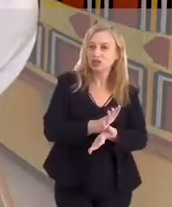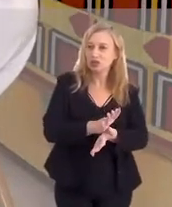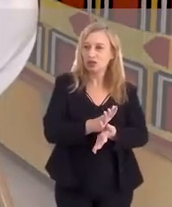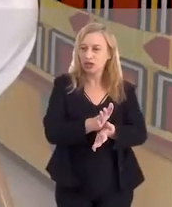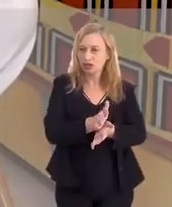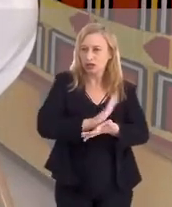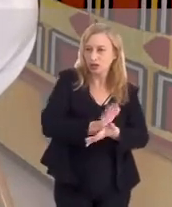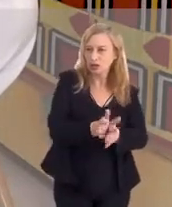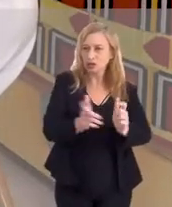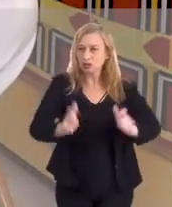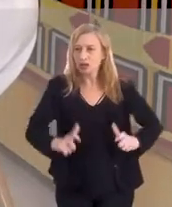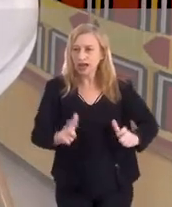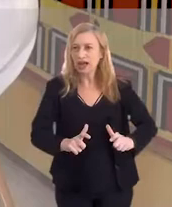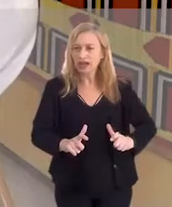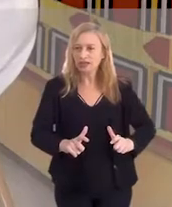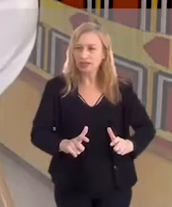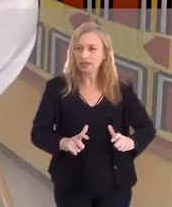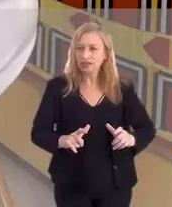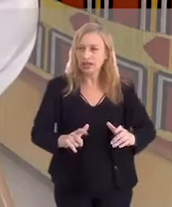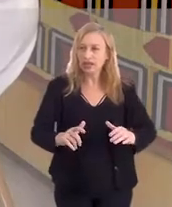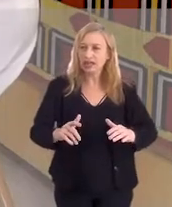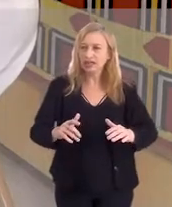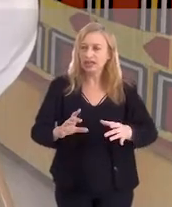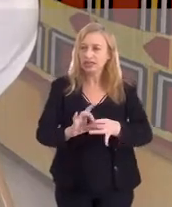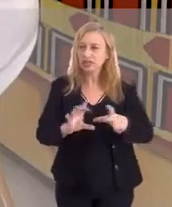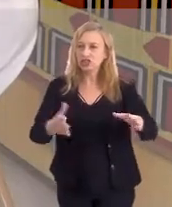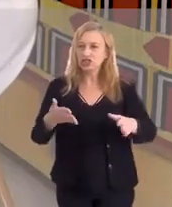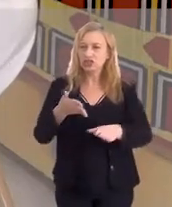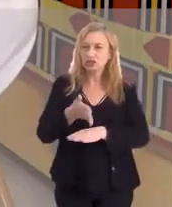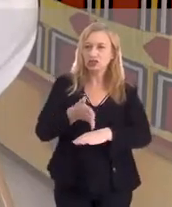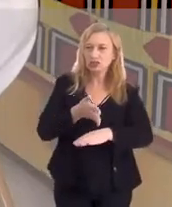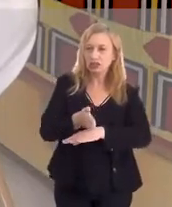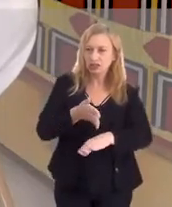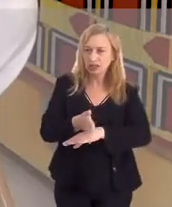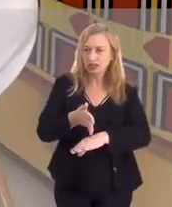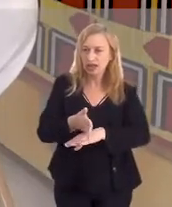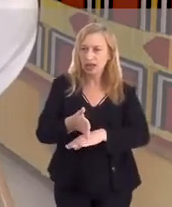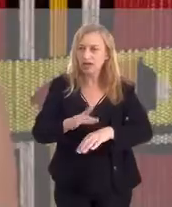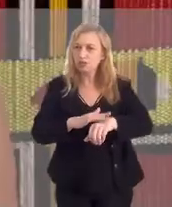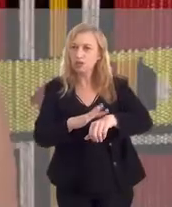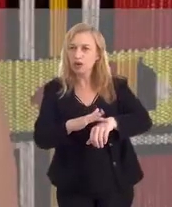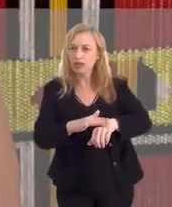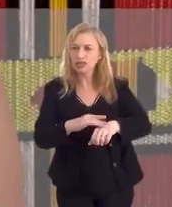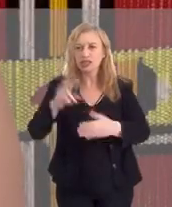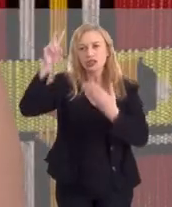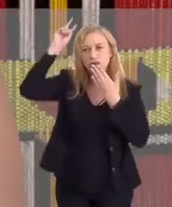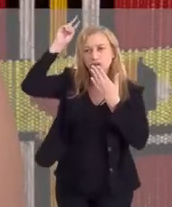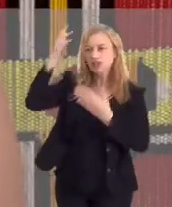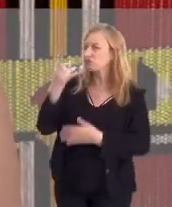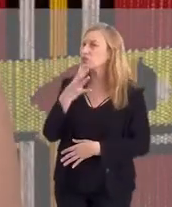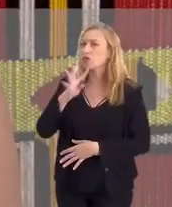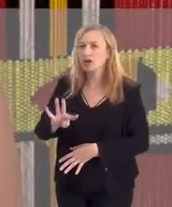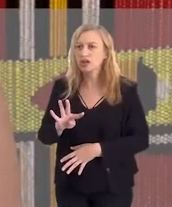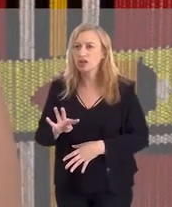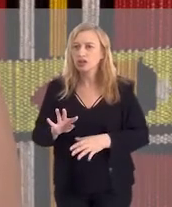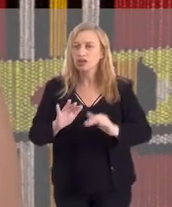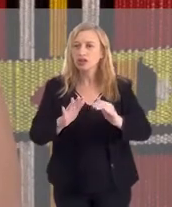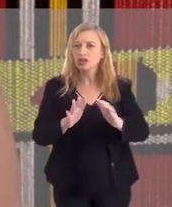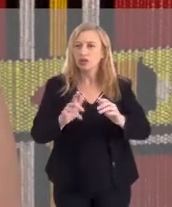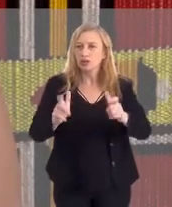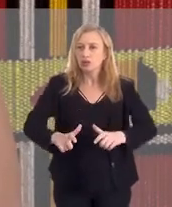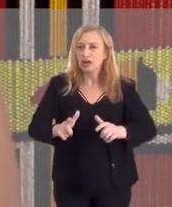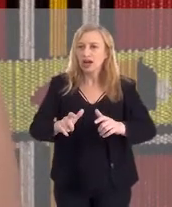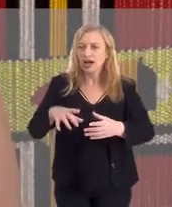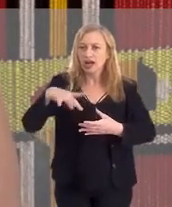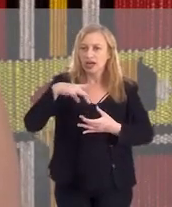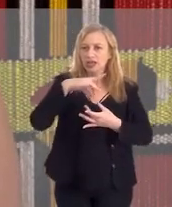você está abrindo aquilo ali para doenças que os não indígenas não conhecem. Então você abre um campo de